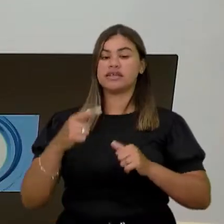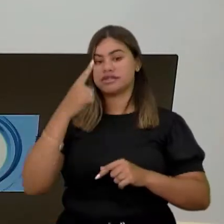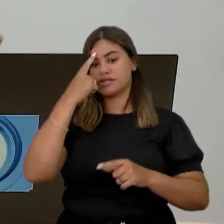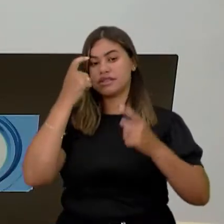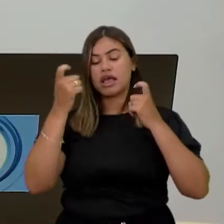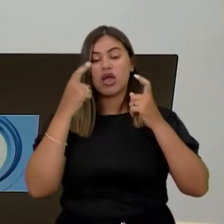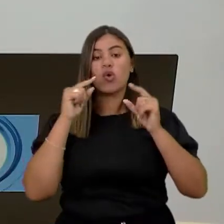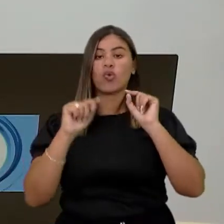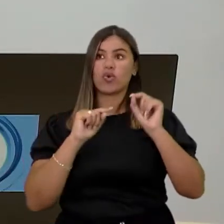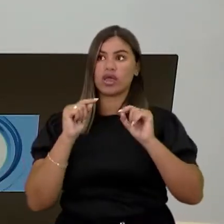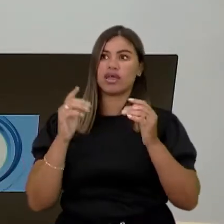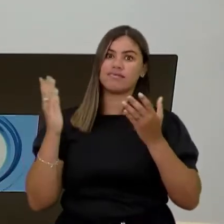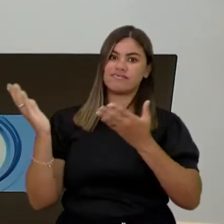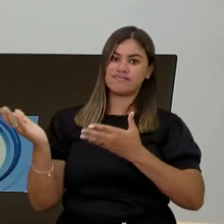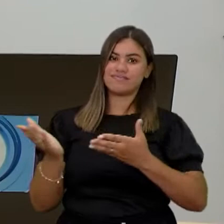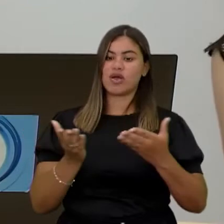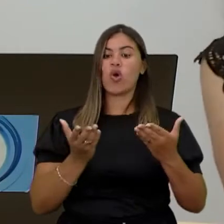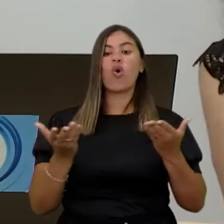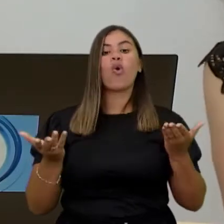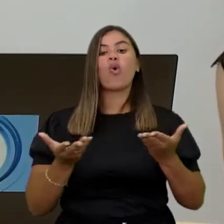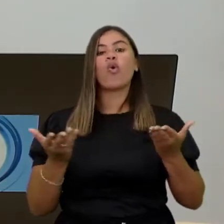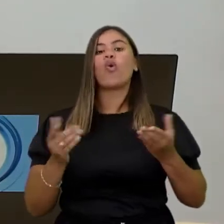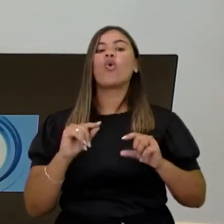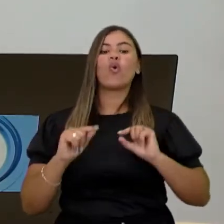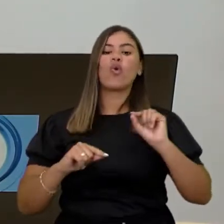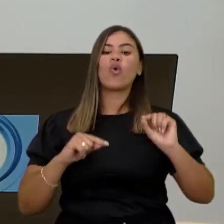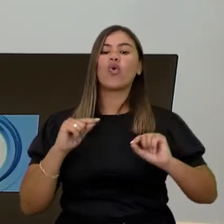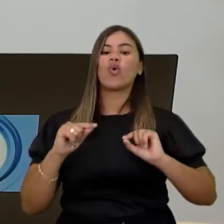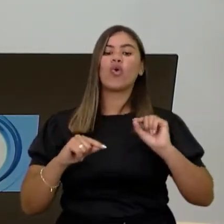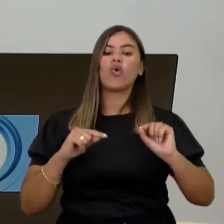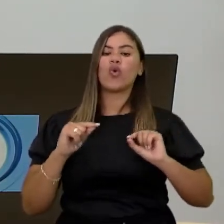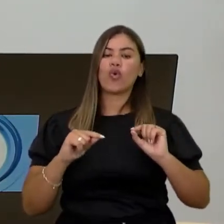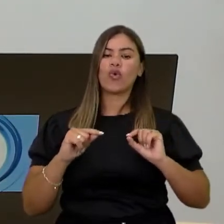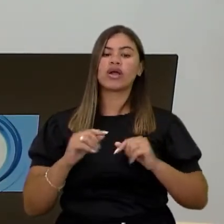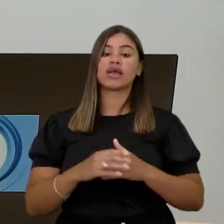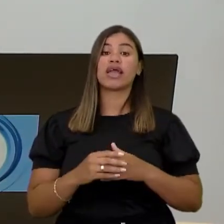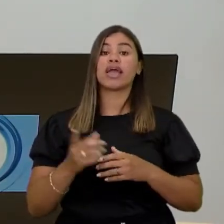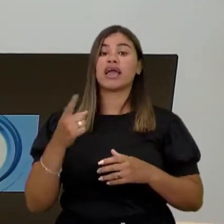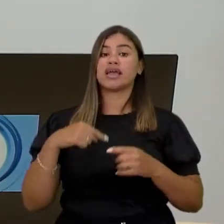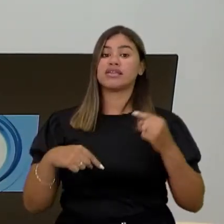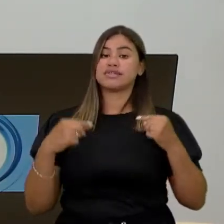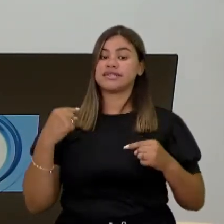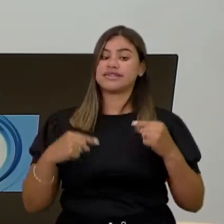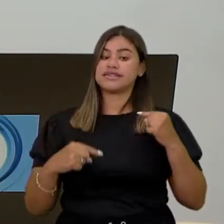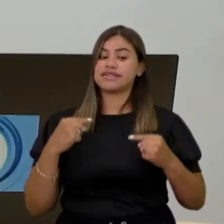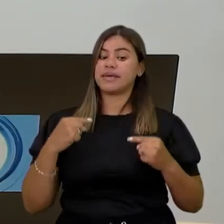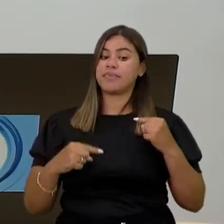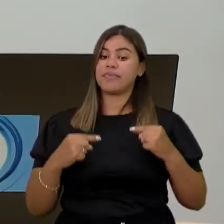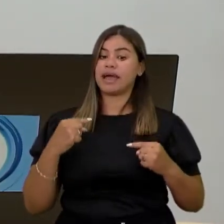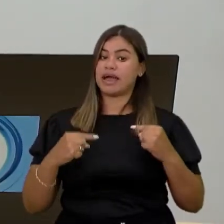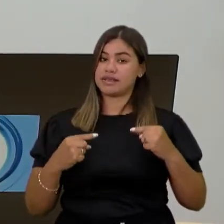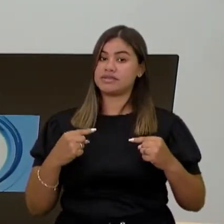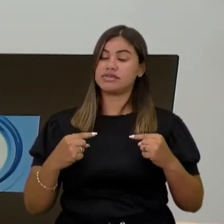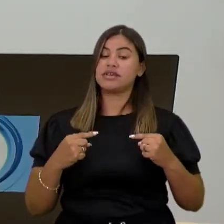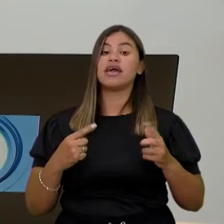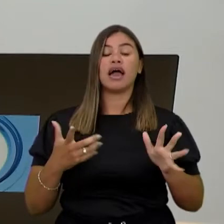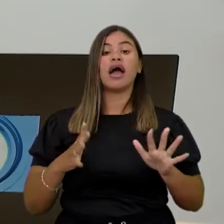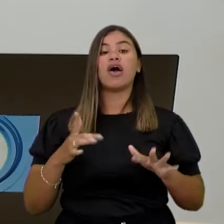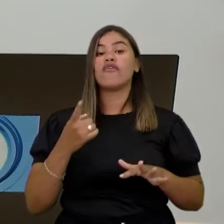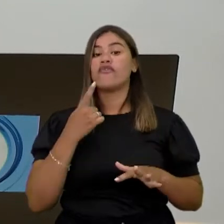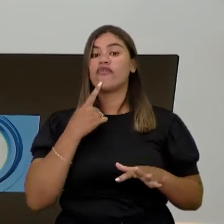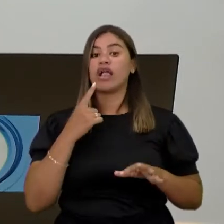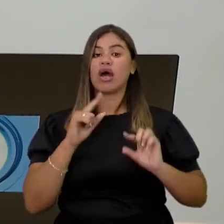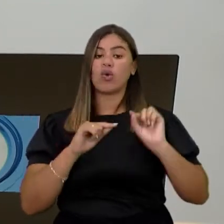chamei hoje, professora Tayana? Para eu aprender aqui. Para aprender não, para a gente fazer um debate. Um debate. Vamos falar sobre as